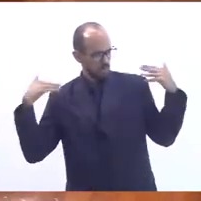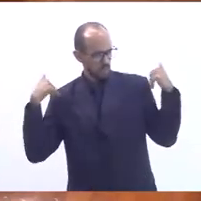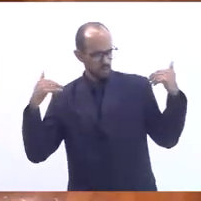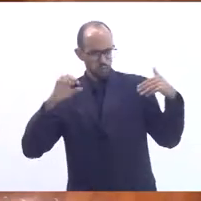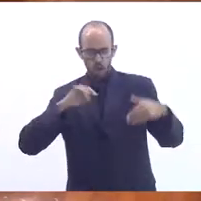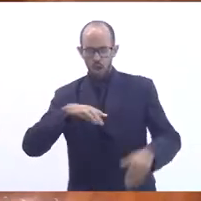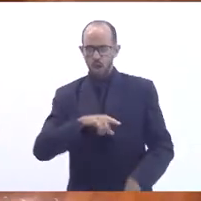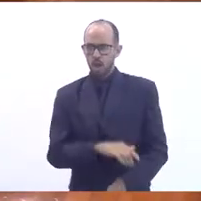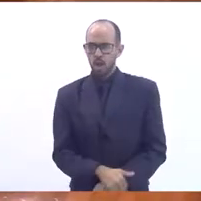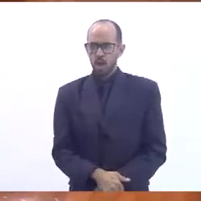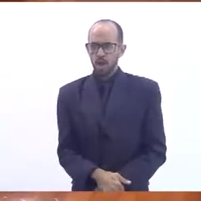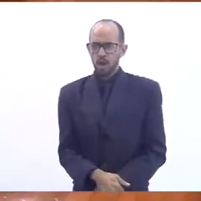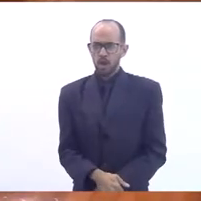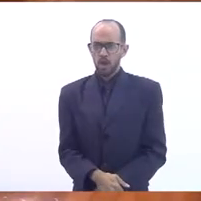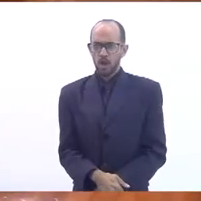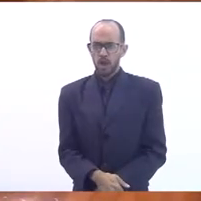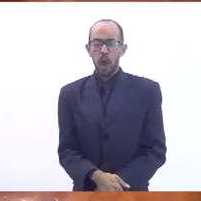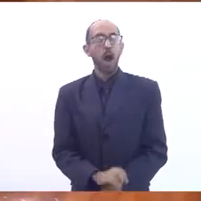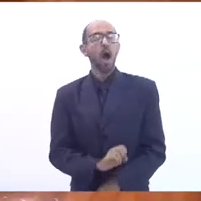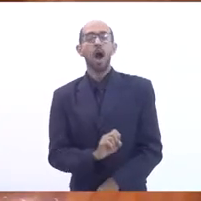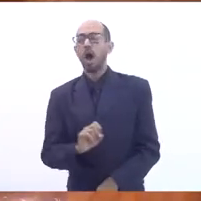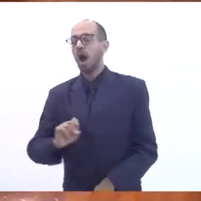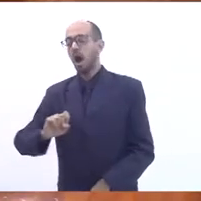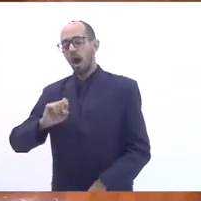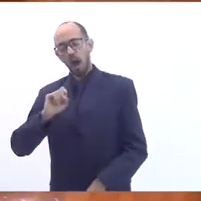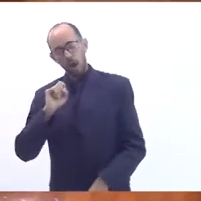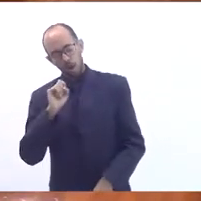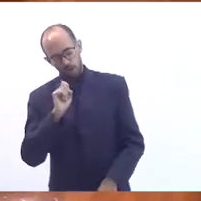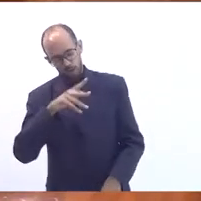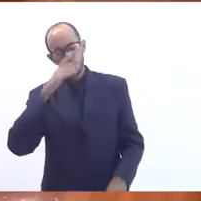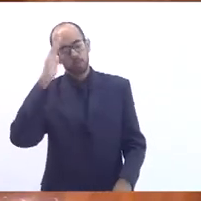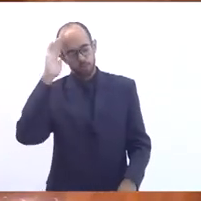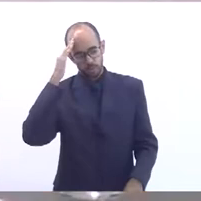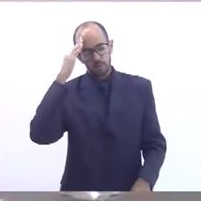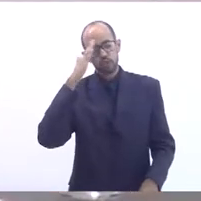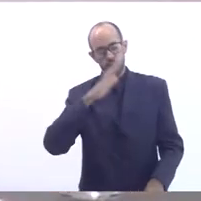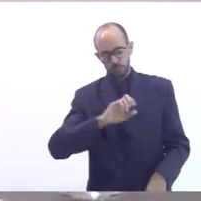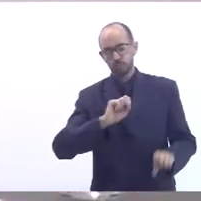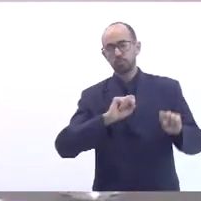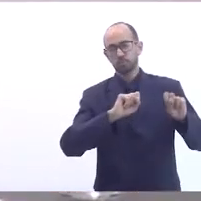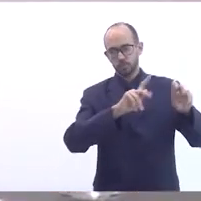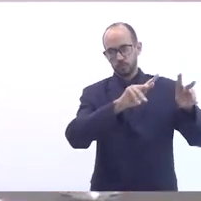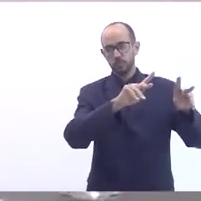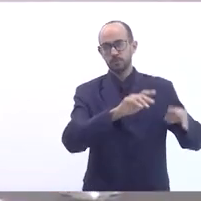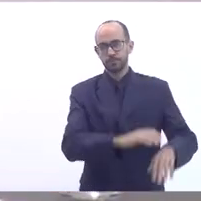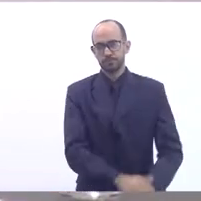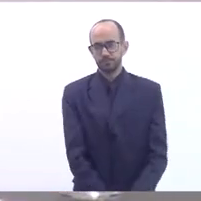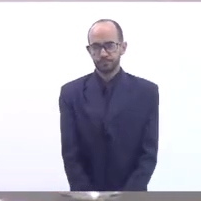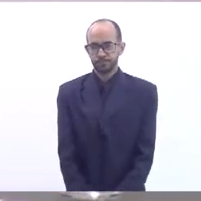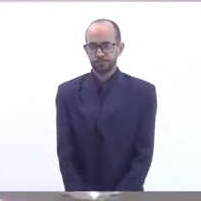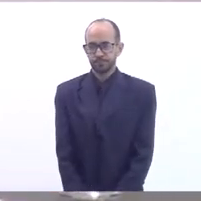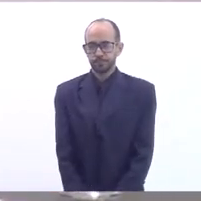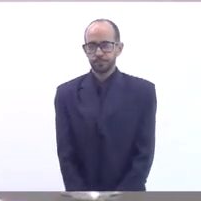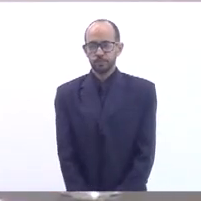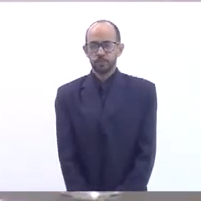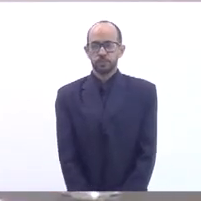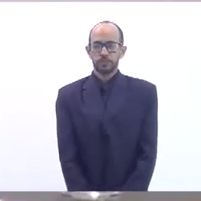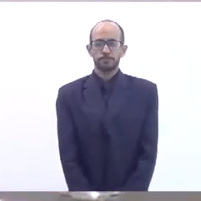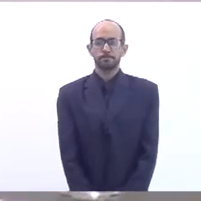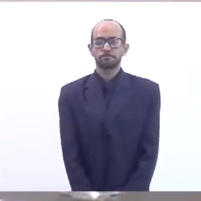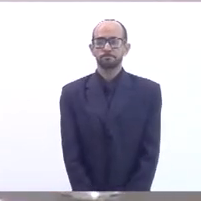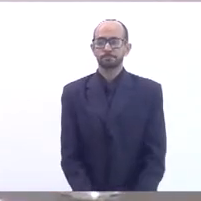ah ah tá jogar bom agora teclado Então vamos lá agora sim então